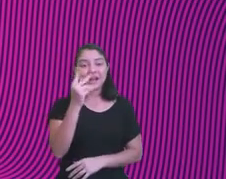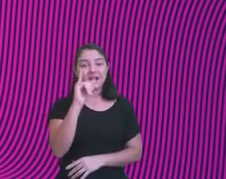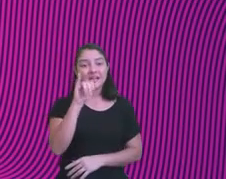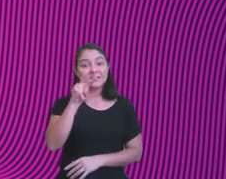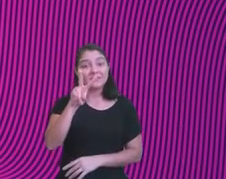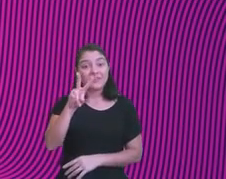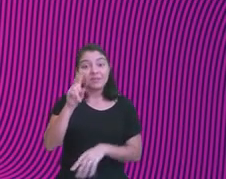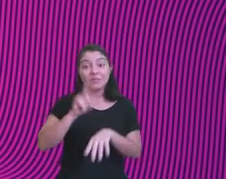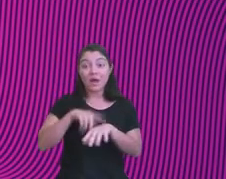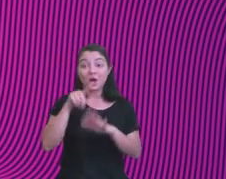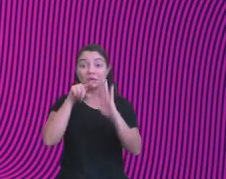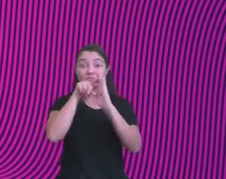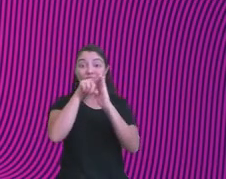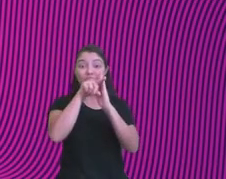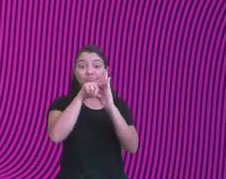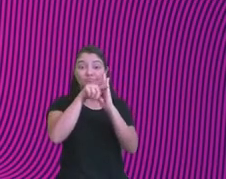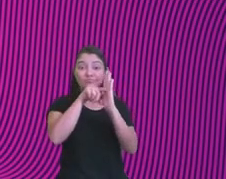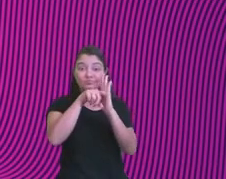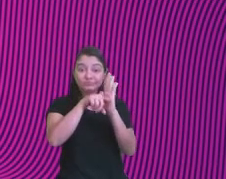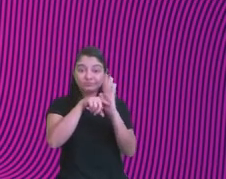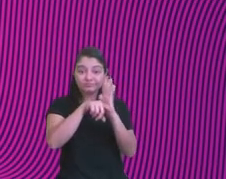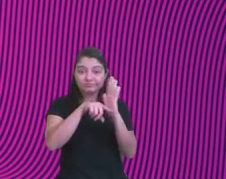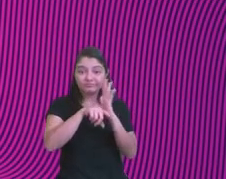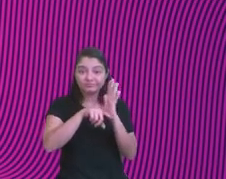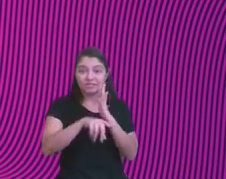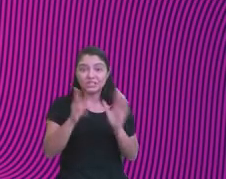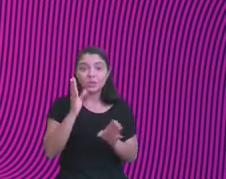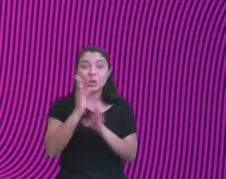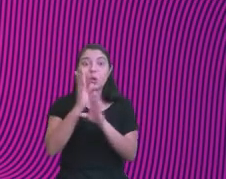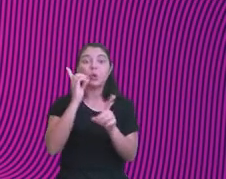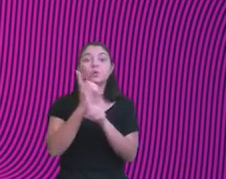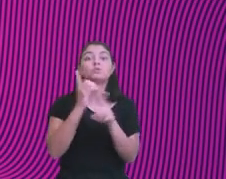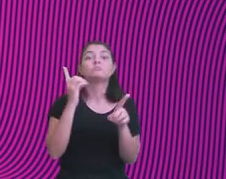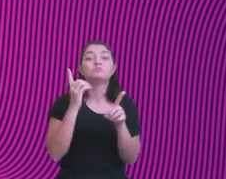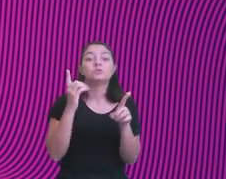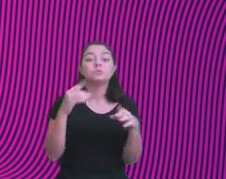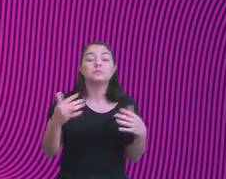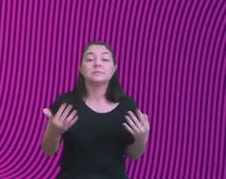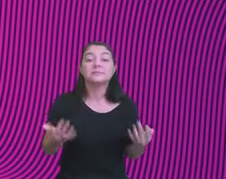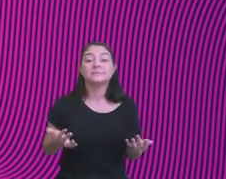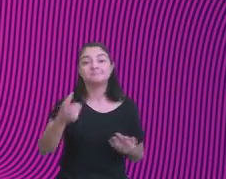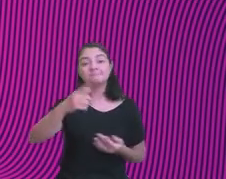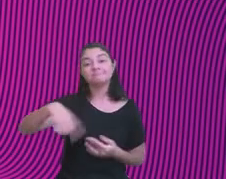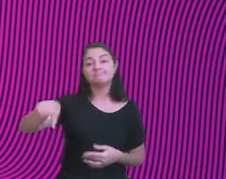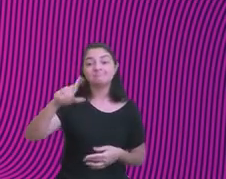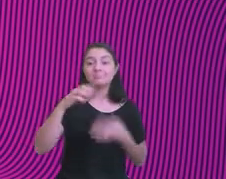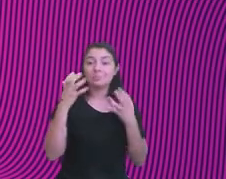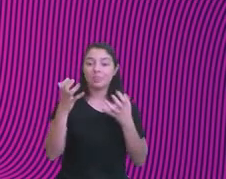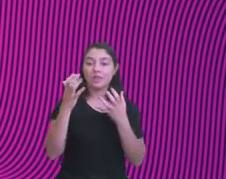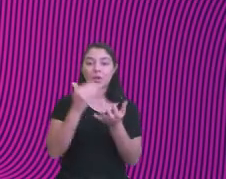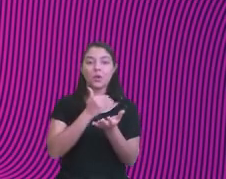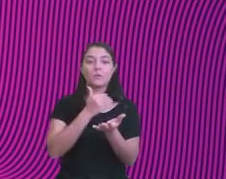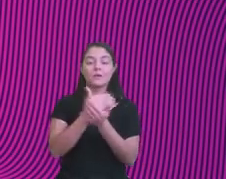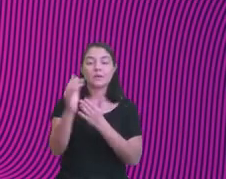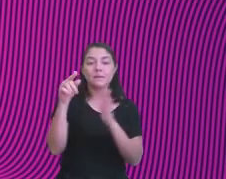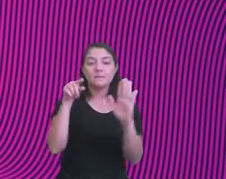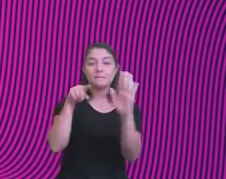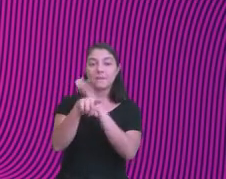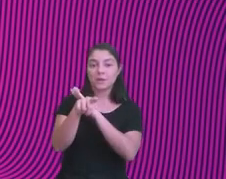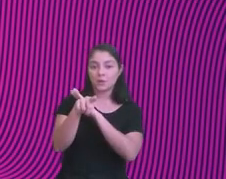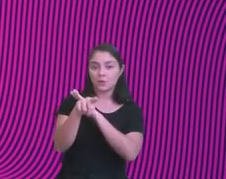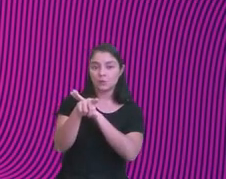triagem de estadiamento, né? Eu queria começar fazendo uma pergunta